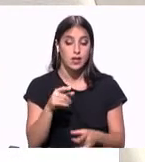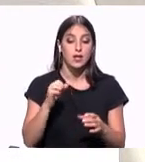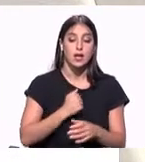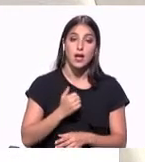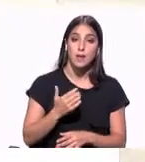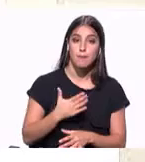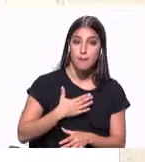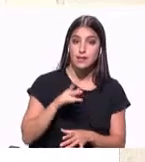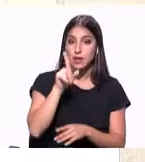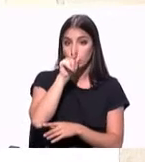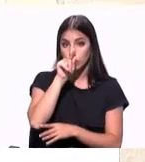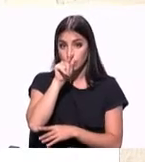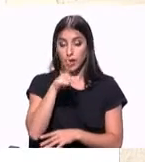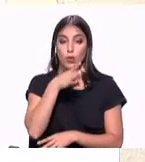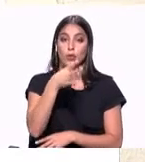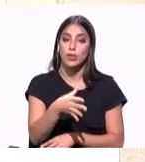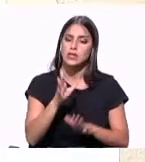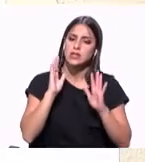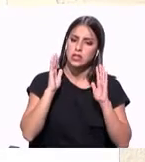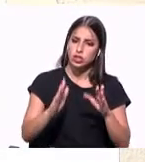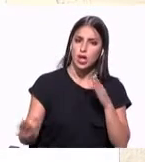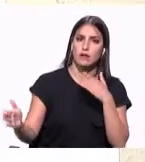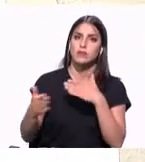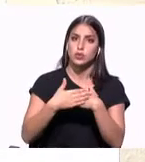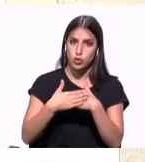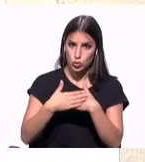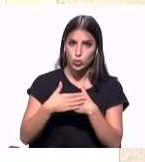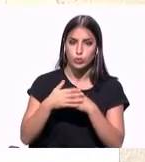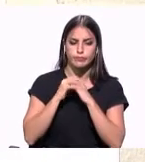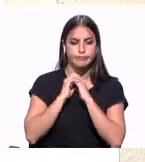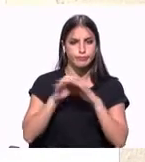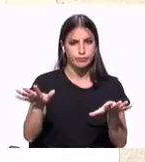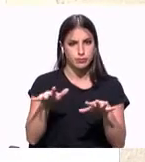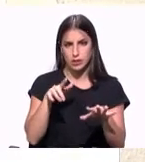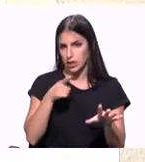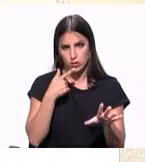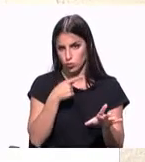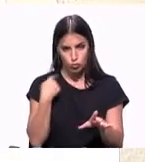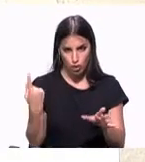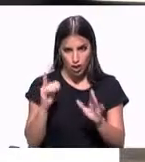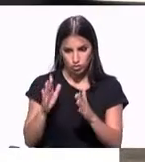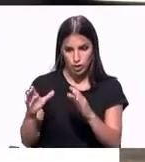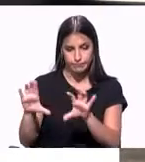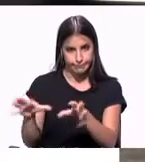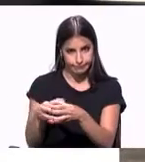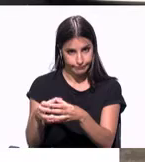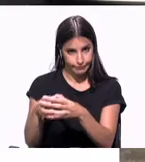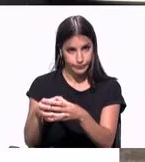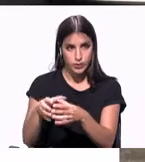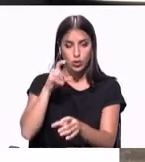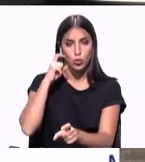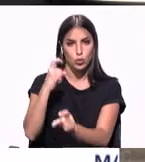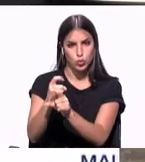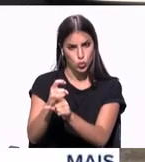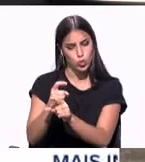Residências Montepio já disse que conseguiu isolar a cadeia de contágio e sublinha que mantém um controlo rígido e forte